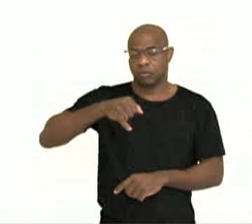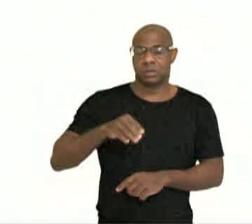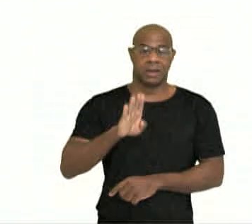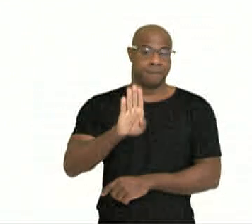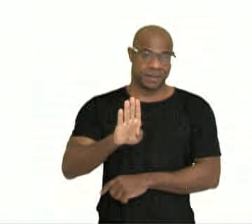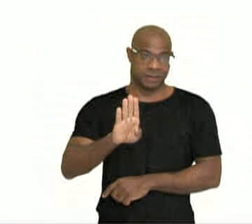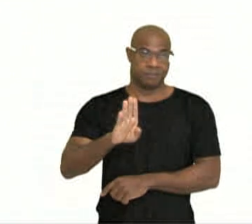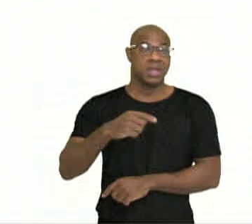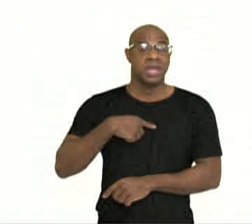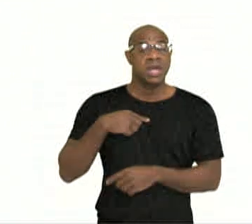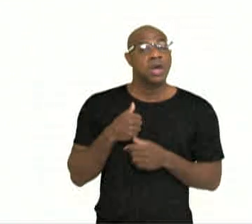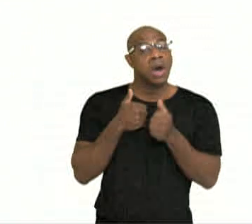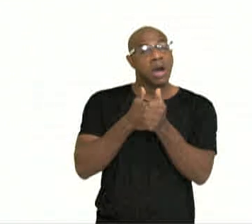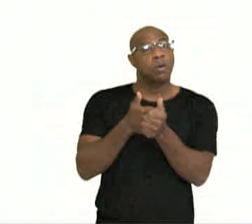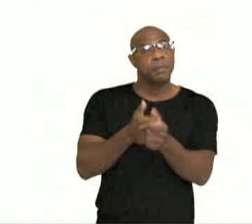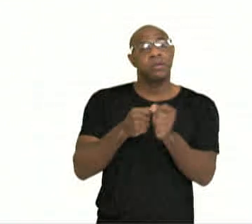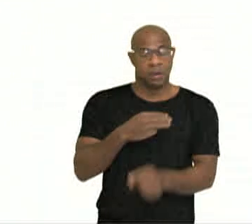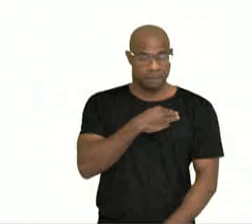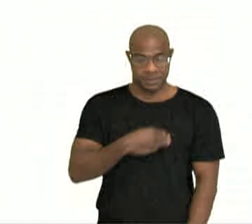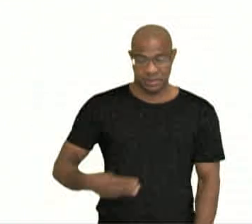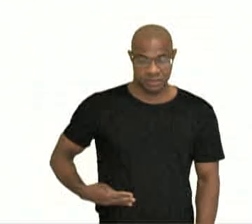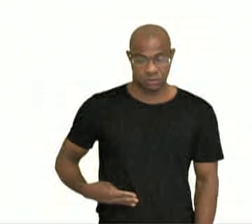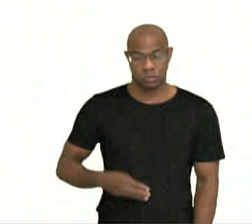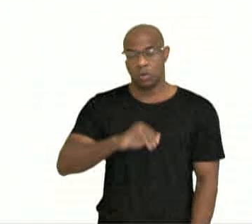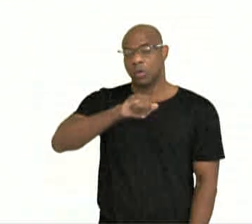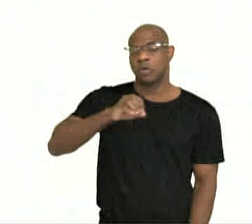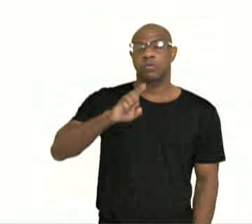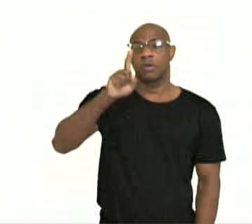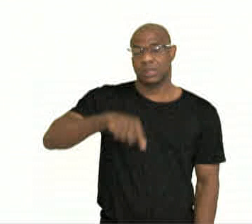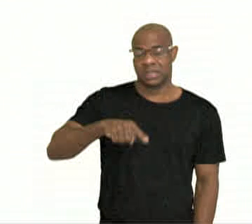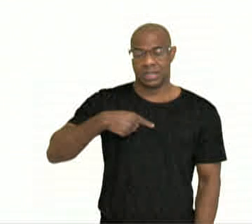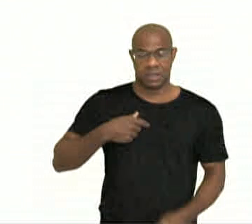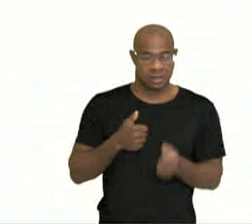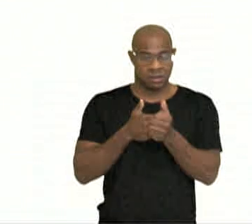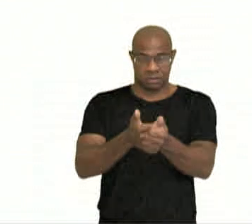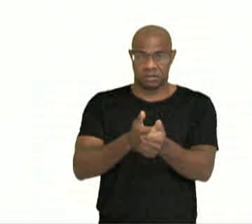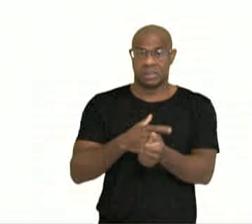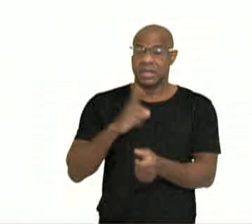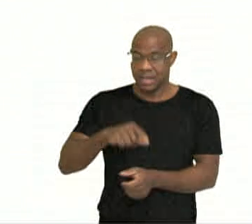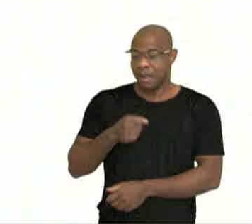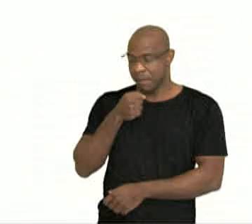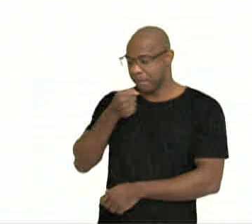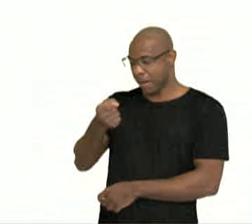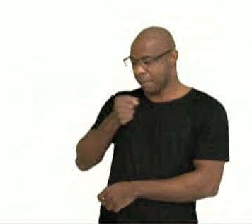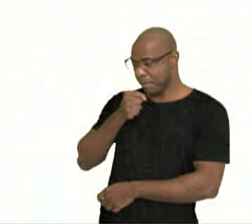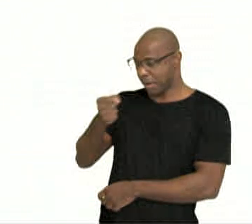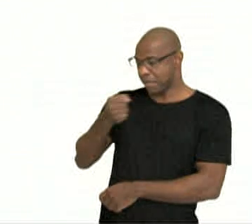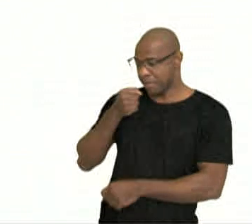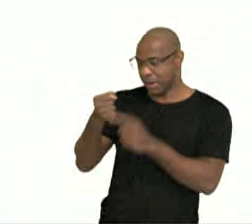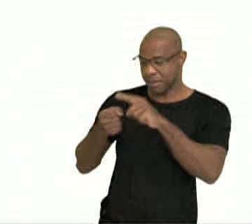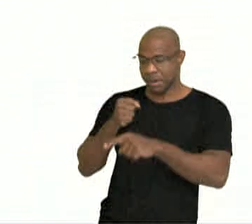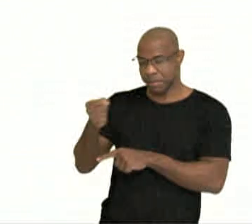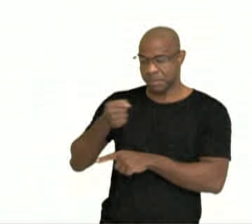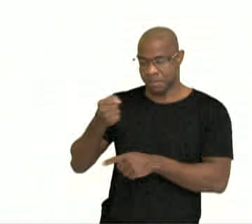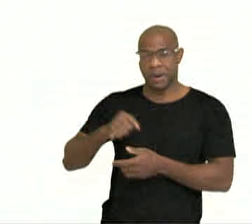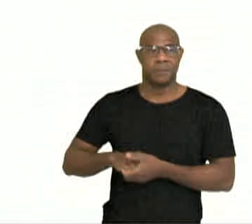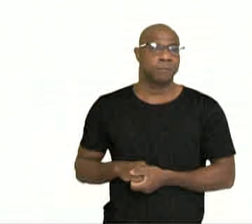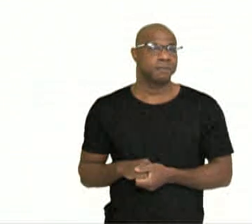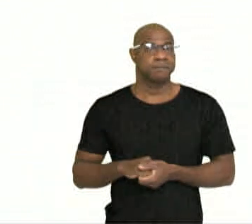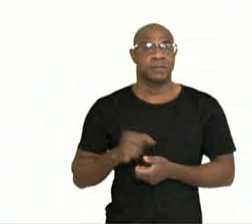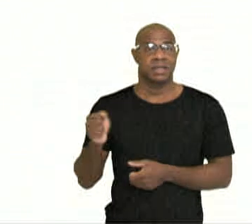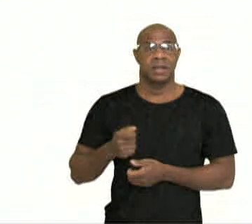eu acompanhava o ministro José Gomes Temporão, que seria entrevistado por você para um perfil na